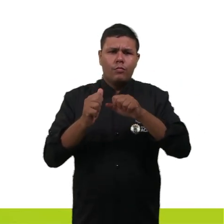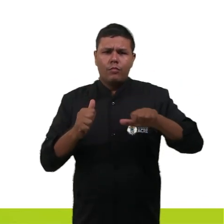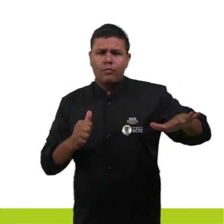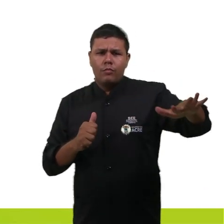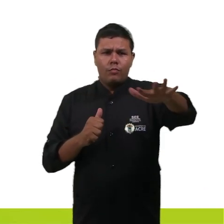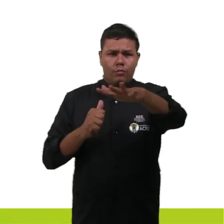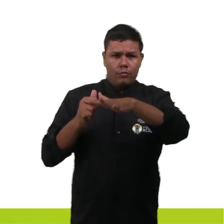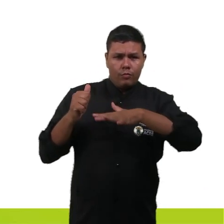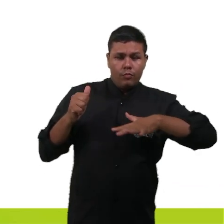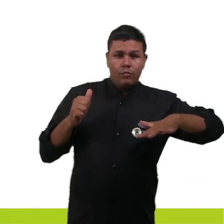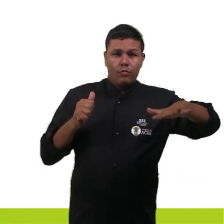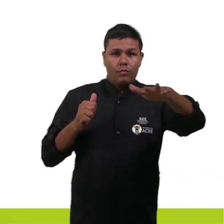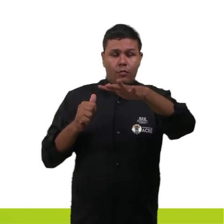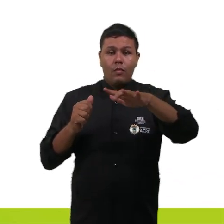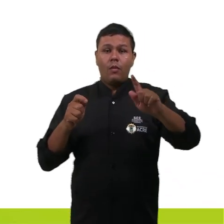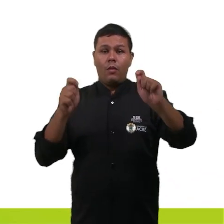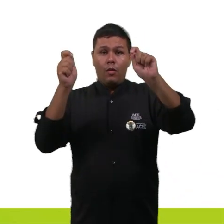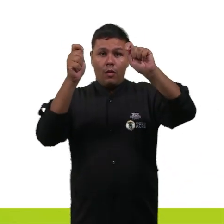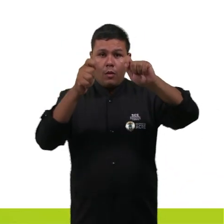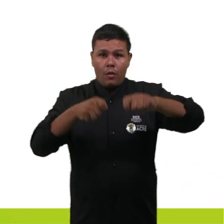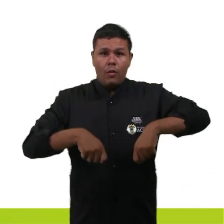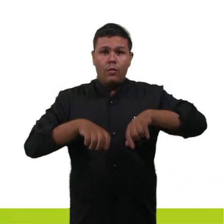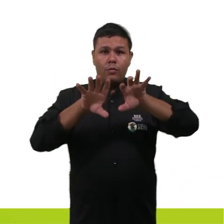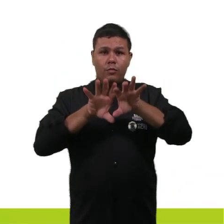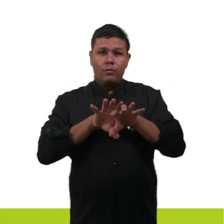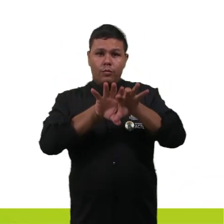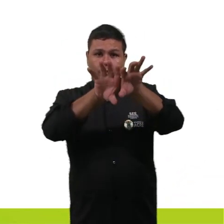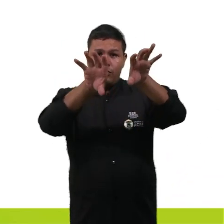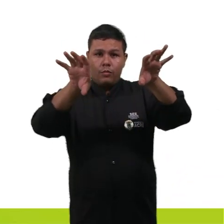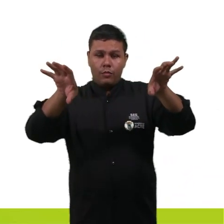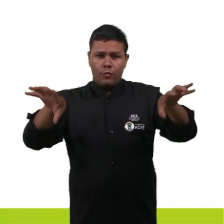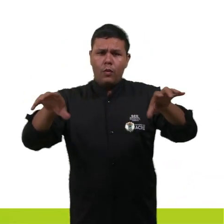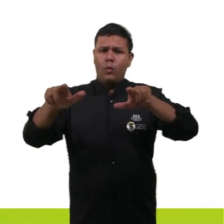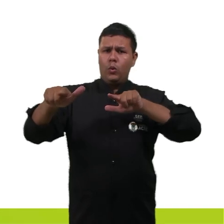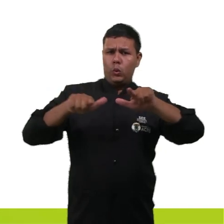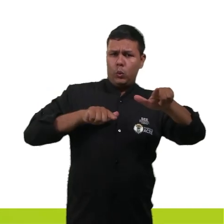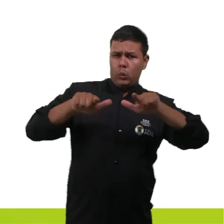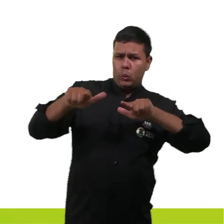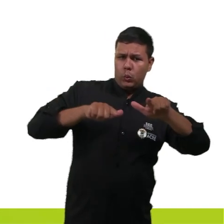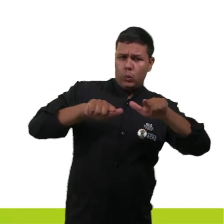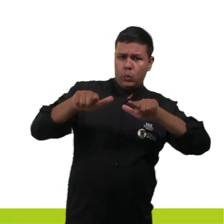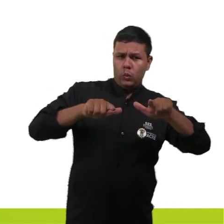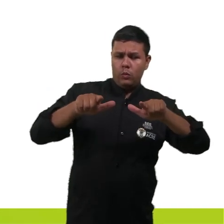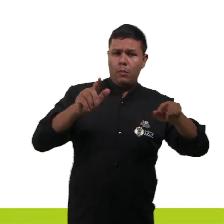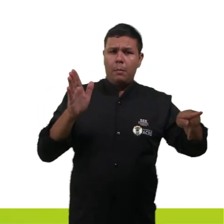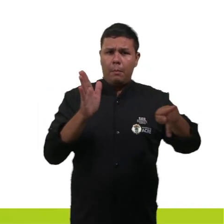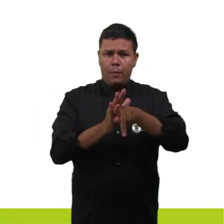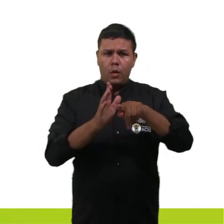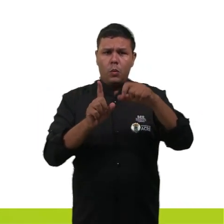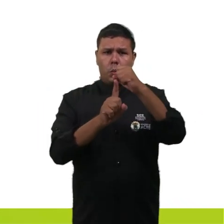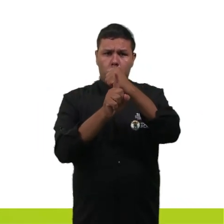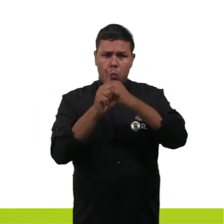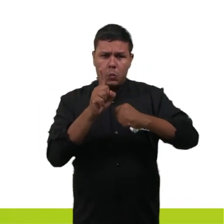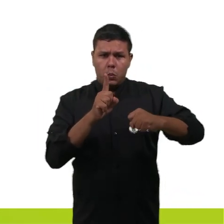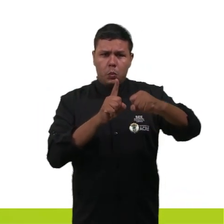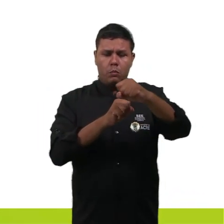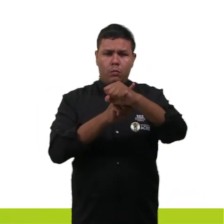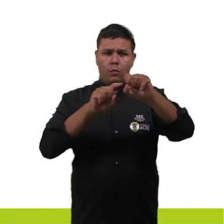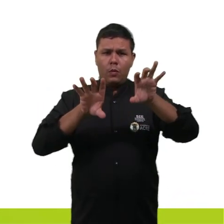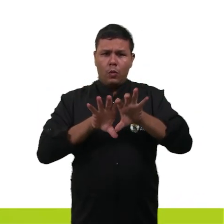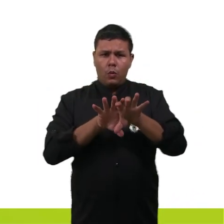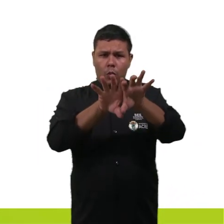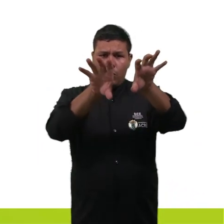os segmentos em que podem ser divididas as atividades produtivas da sociedade. A divisão